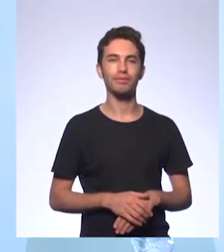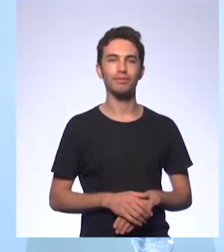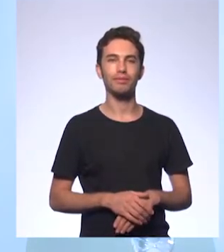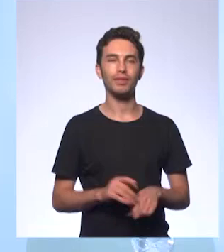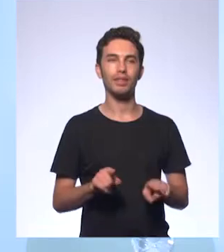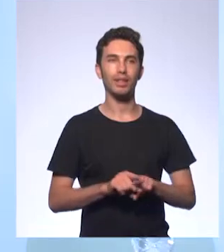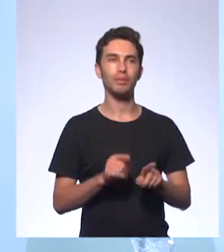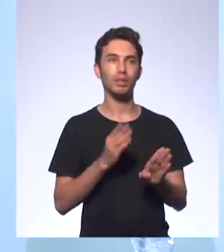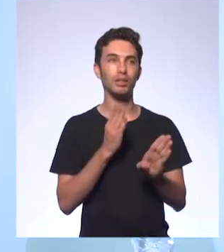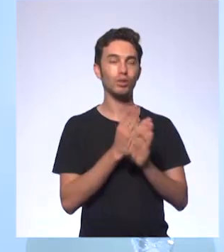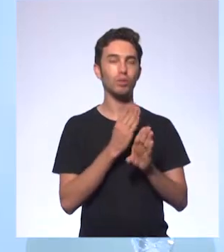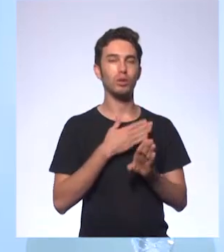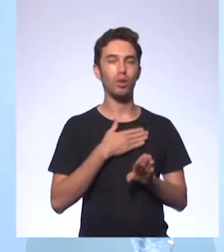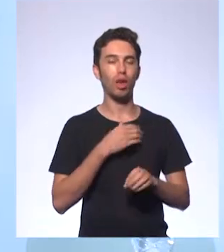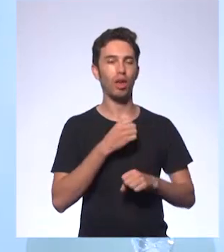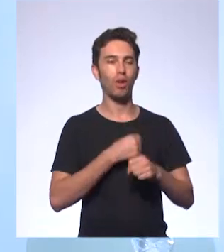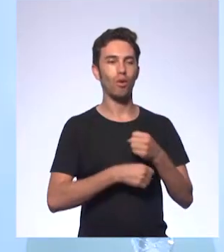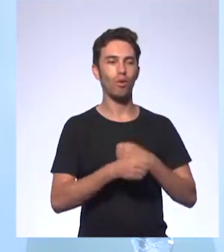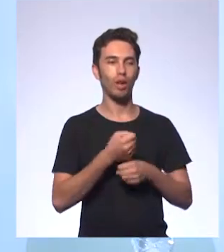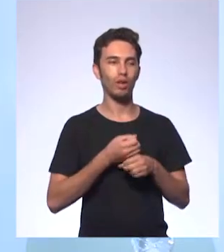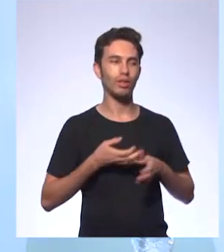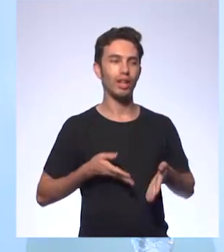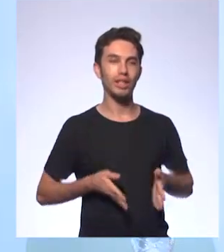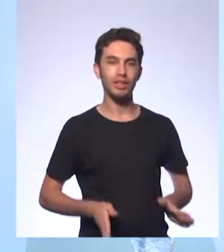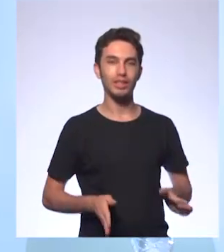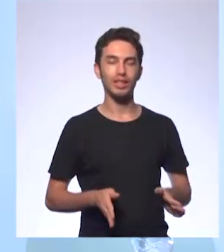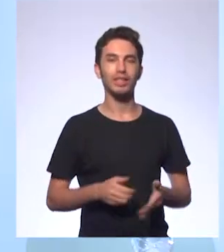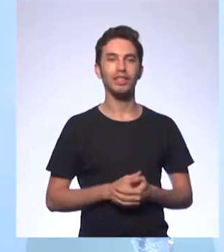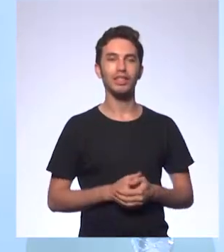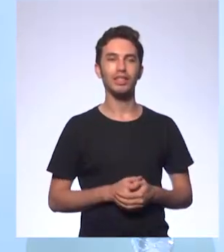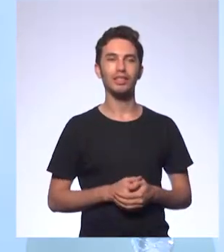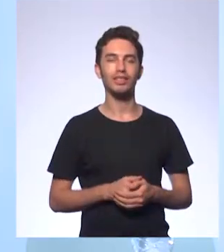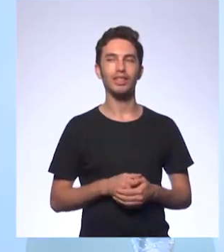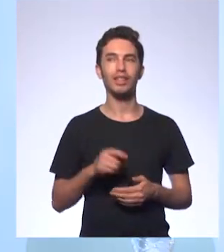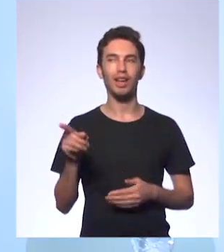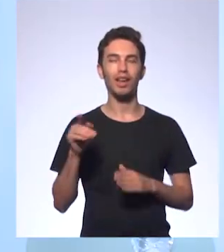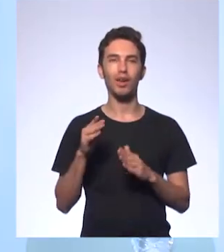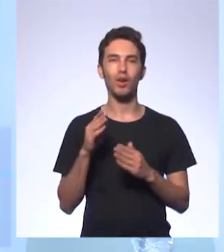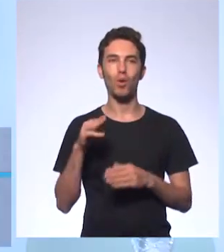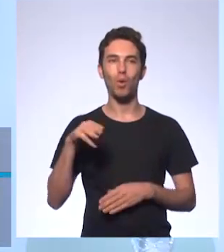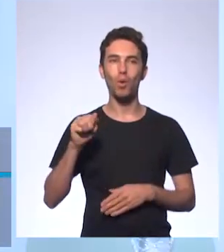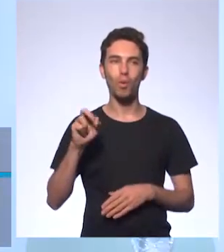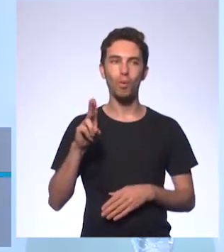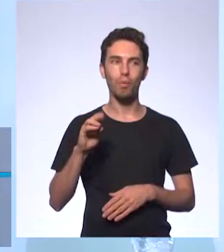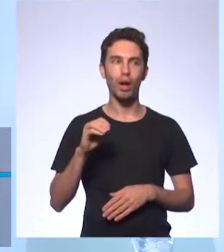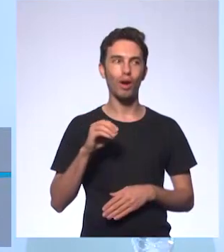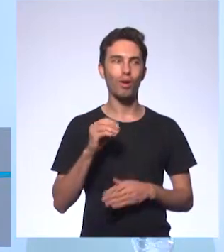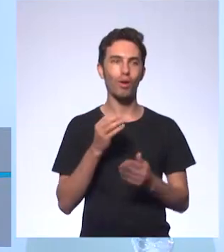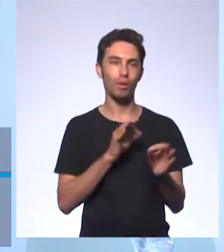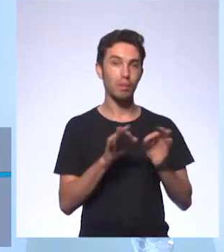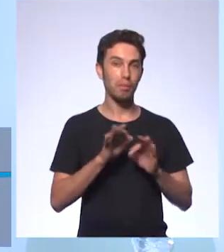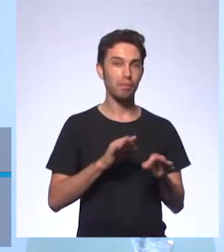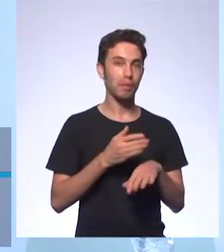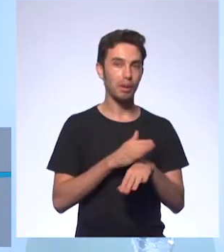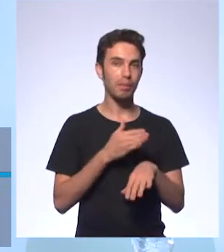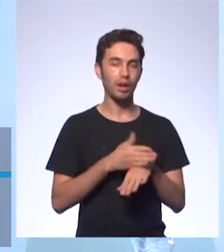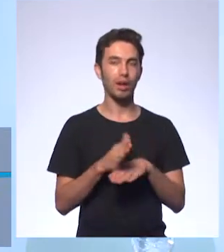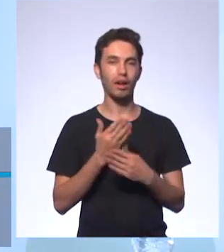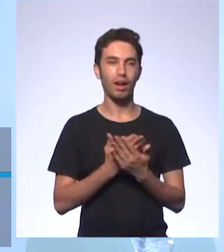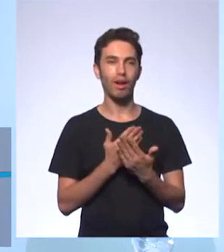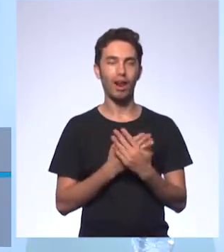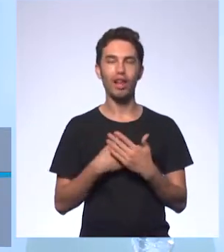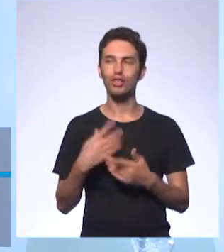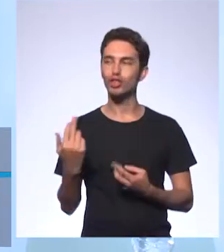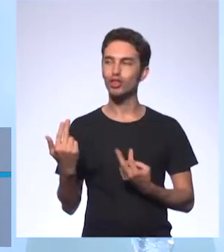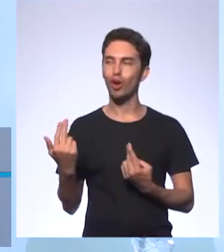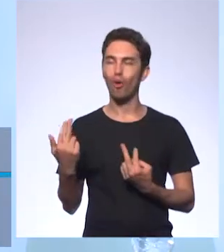descobriram a data do meu nascimento aí, que quando o Mauro estava fazendo essa aula, a gente estava junto, e aí a gente nasceu no mesmo ano. Que